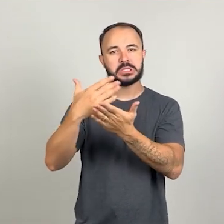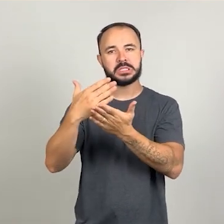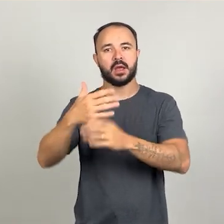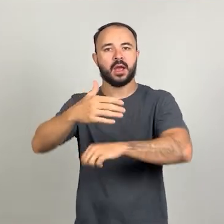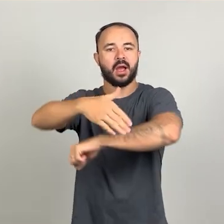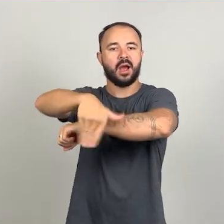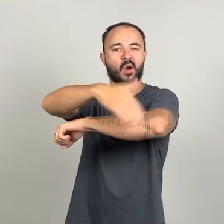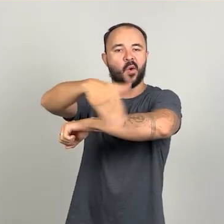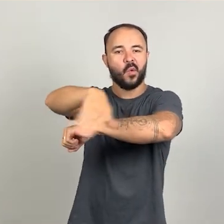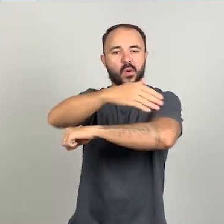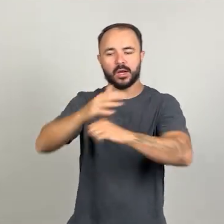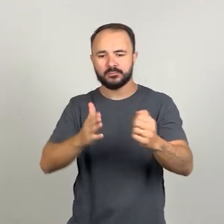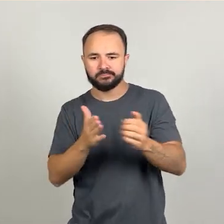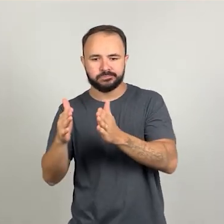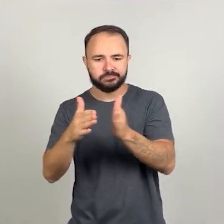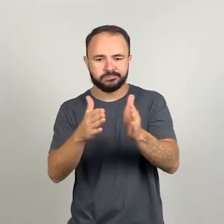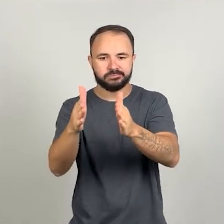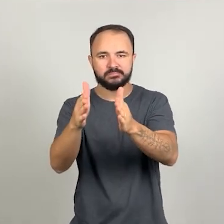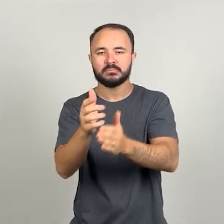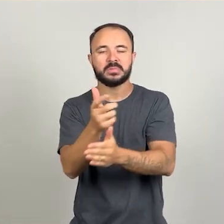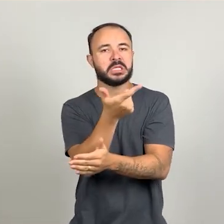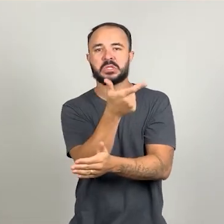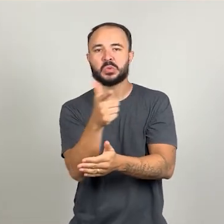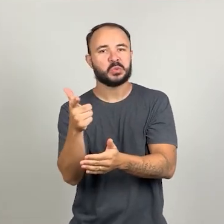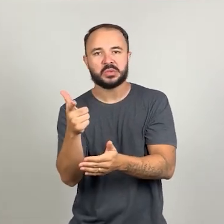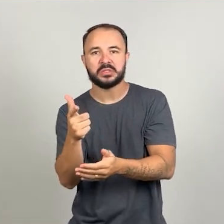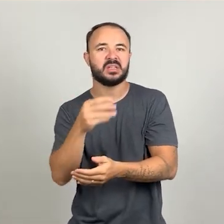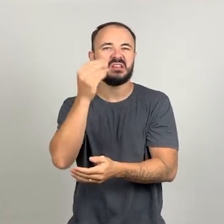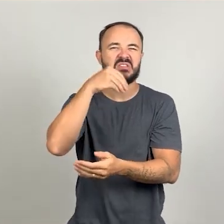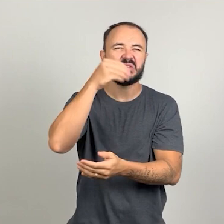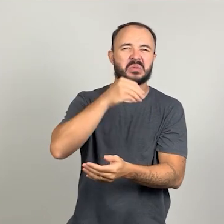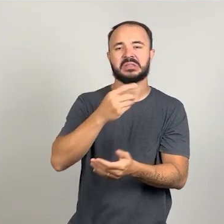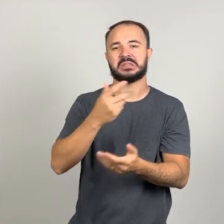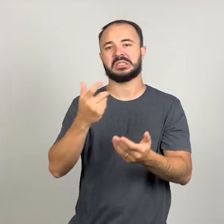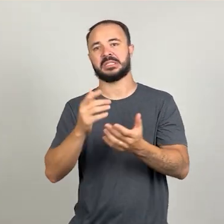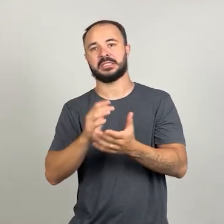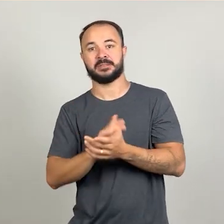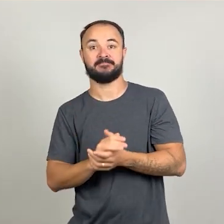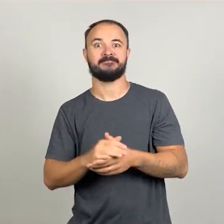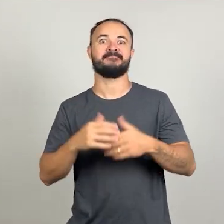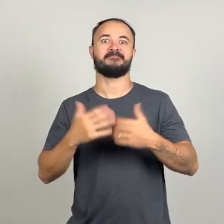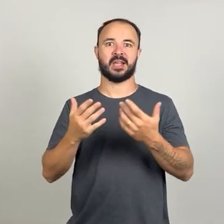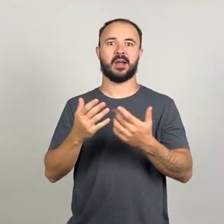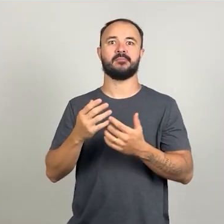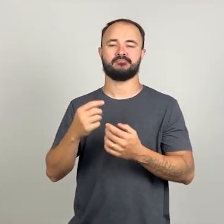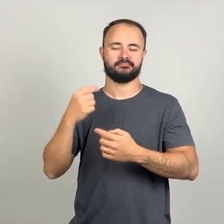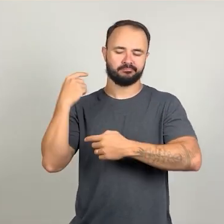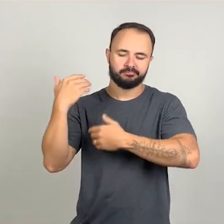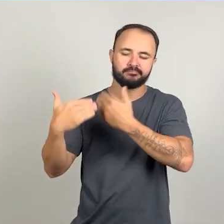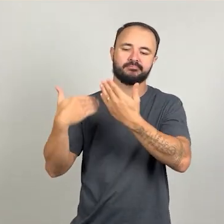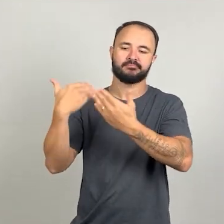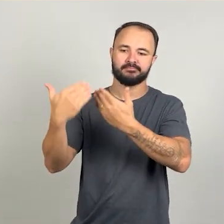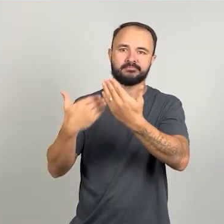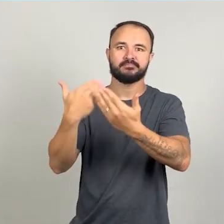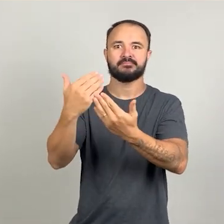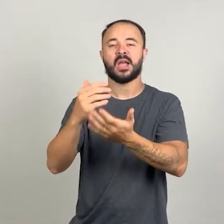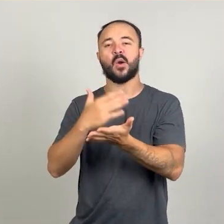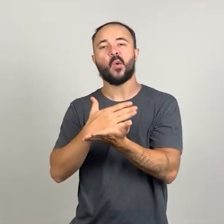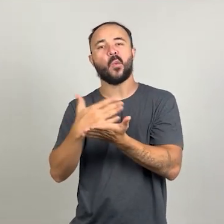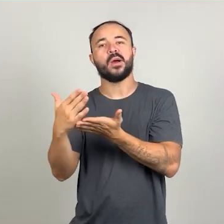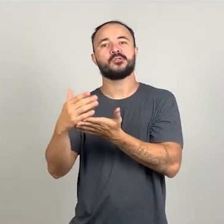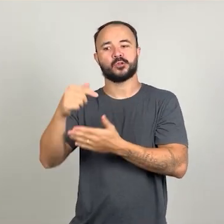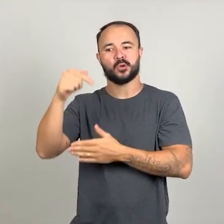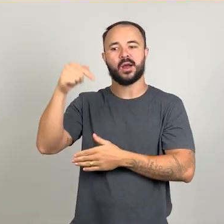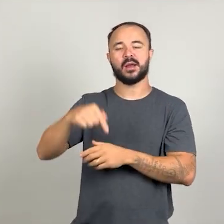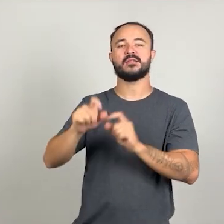estradas, porém, em 1912, chegou em Imperatriz as linhas de telégrafo, que era uma espécie